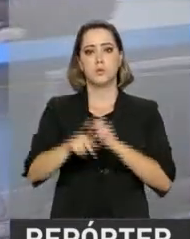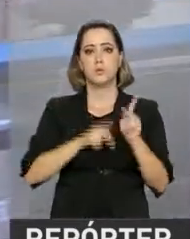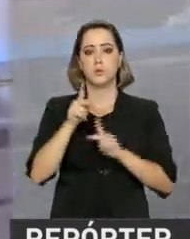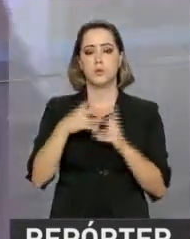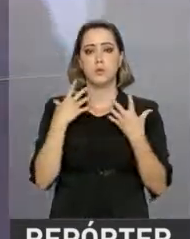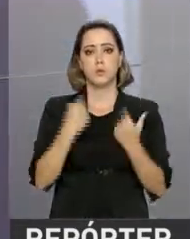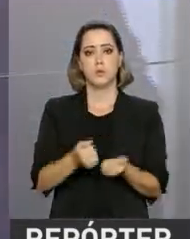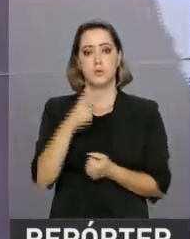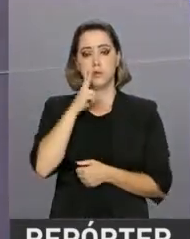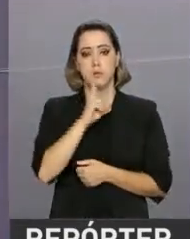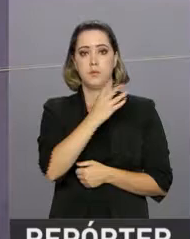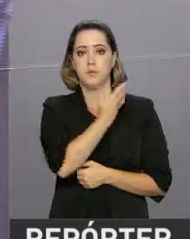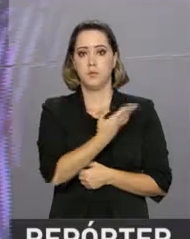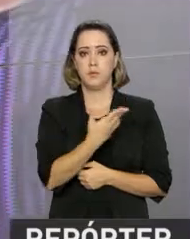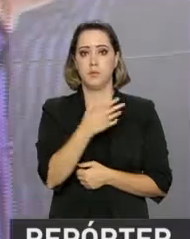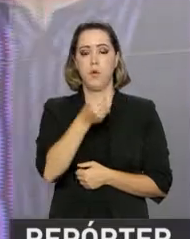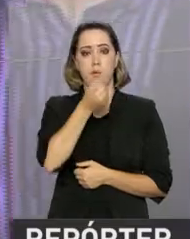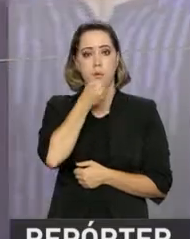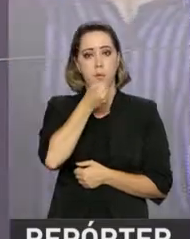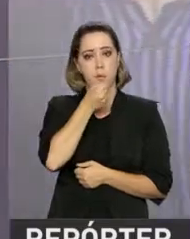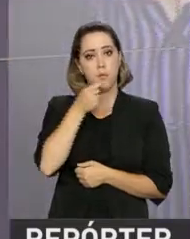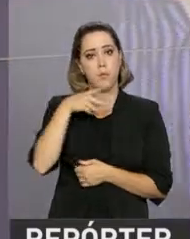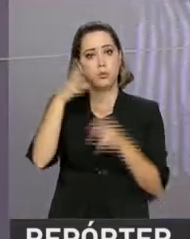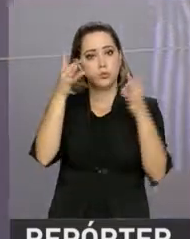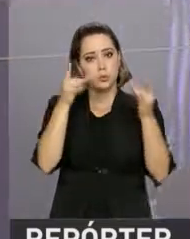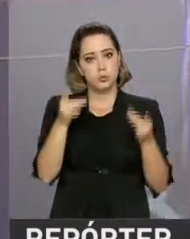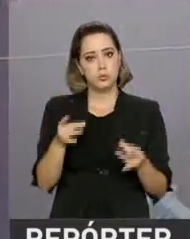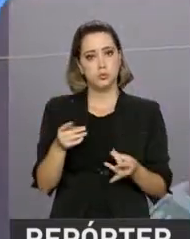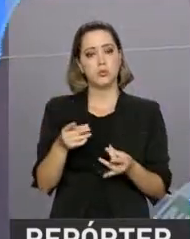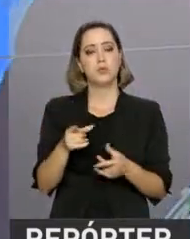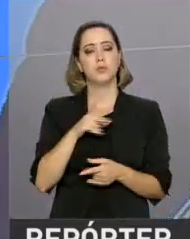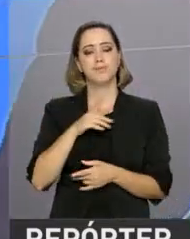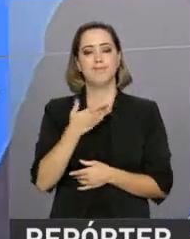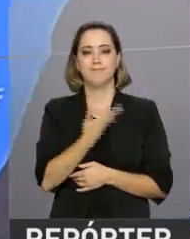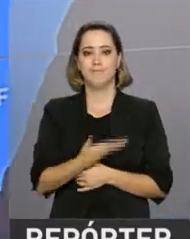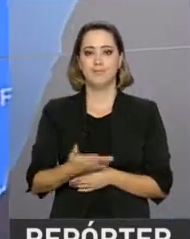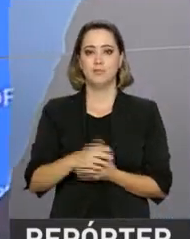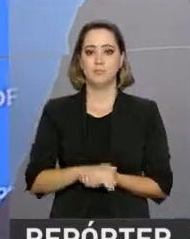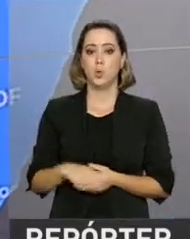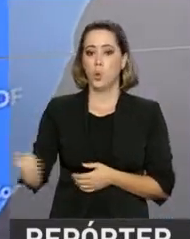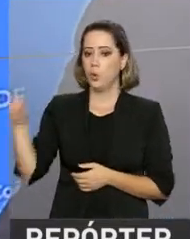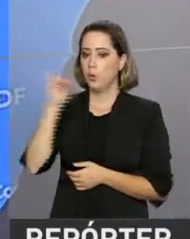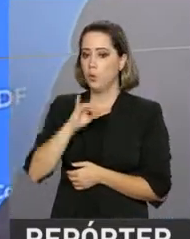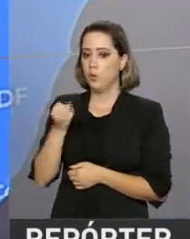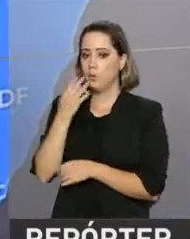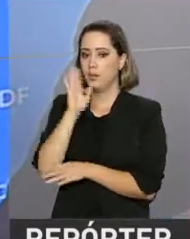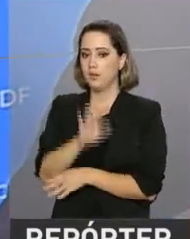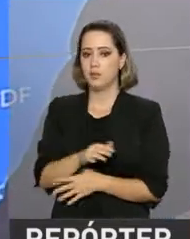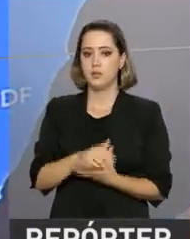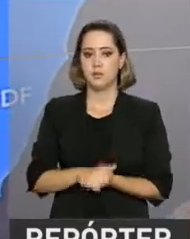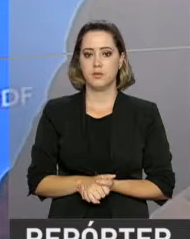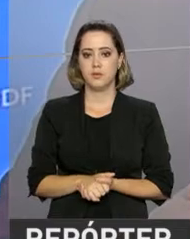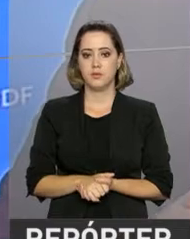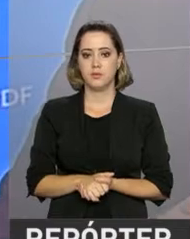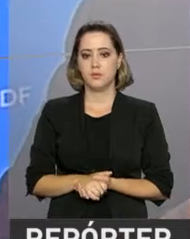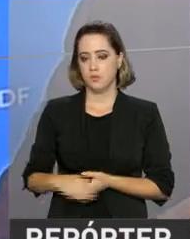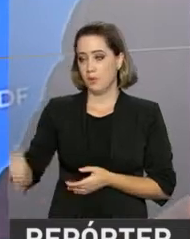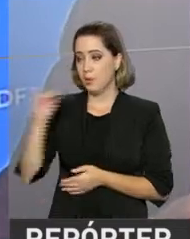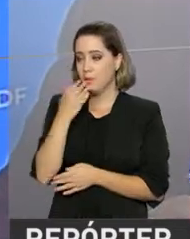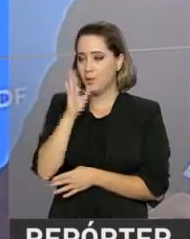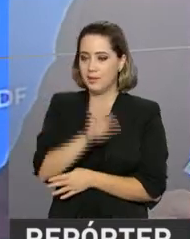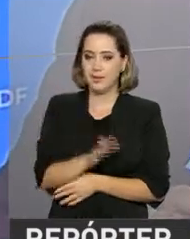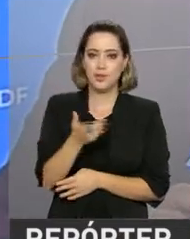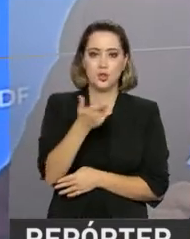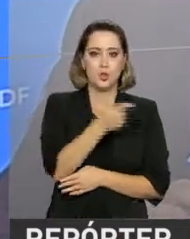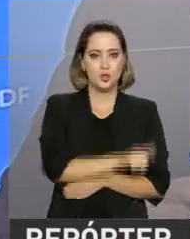gente conversa agora com o repórter Warby Kalil, que está lá e tem os detalhes para a gente. Olá, Kalil, boa tarde mais uma vez. Boa tarde,